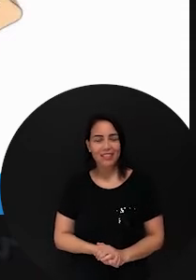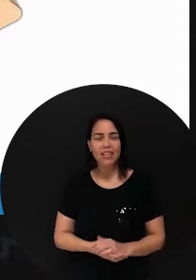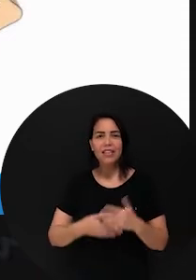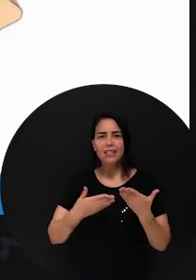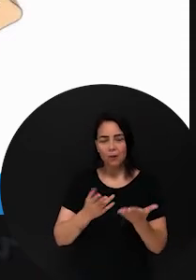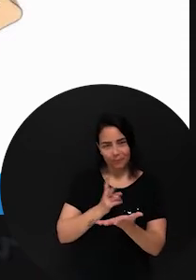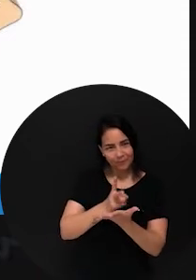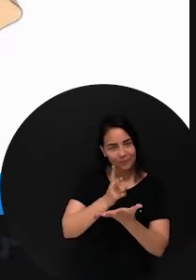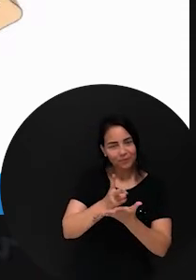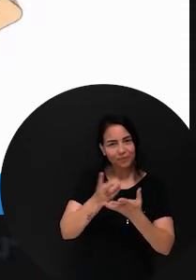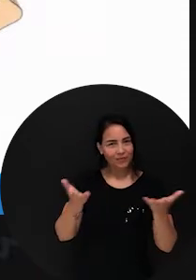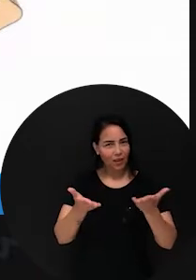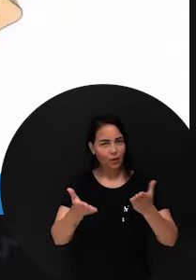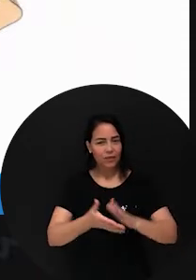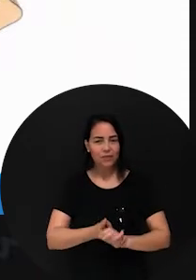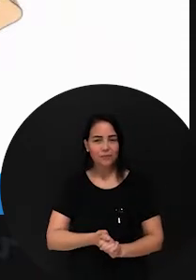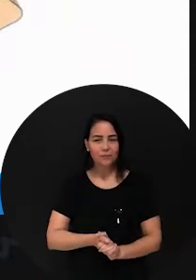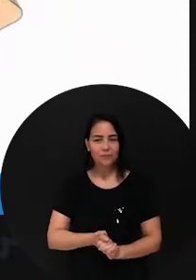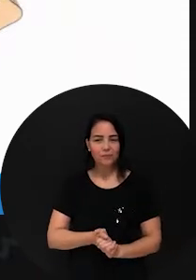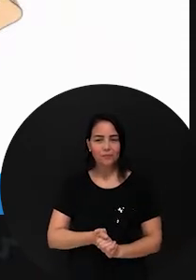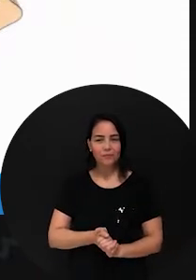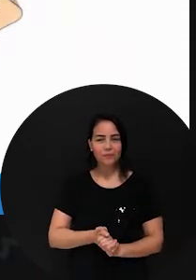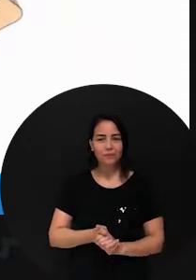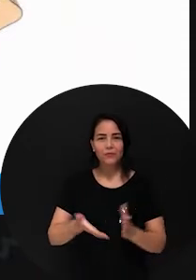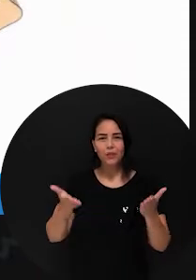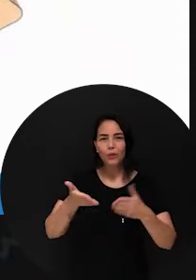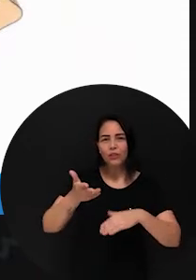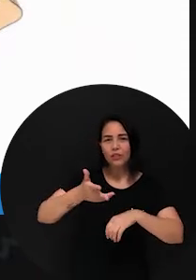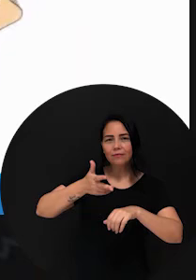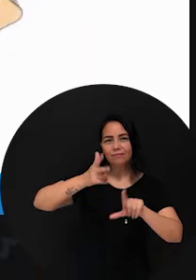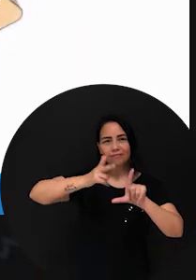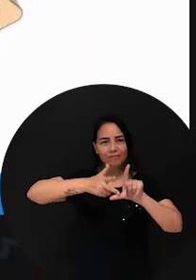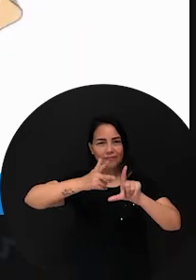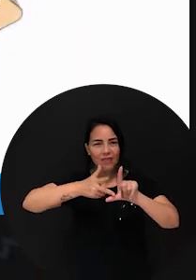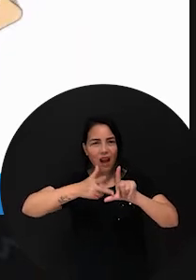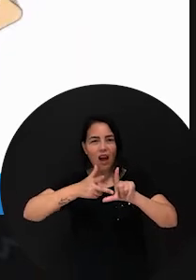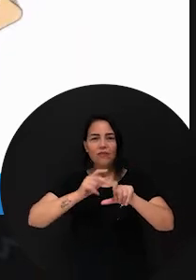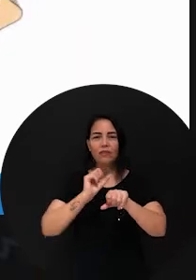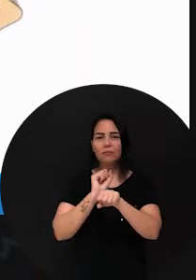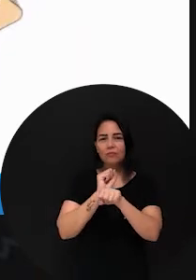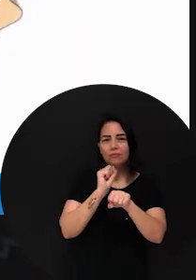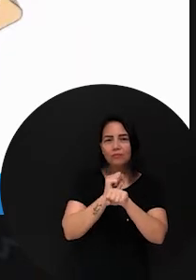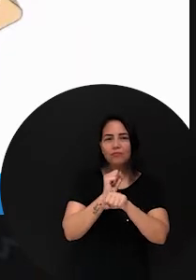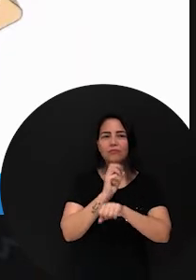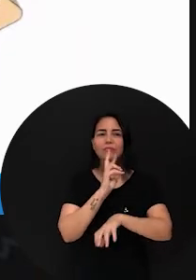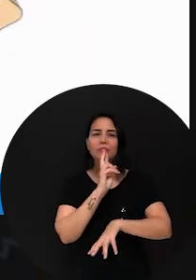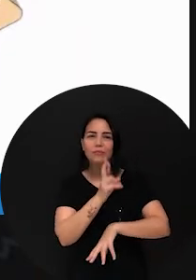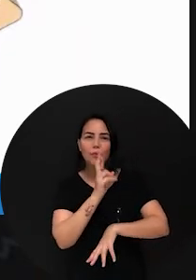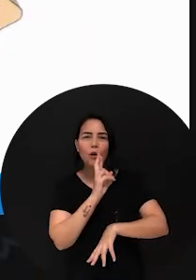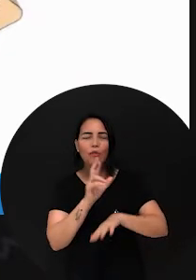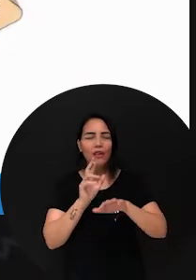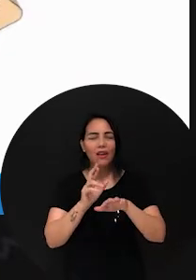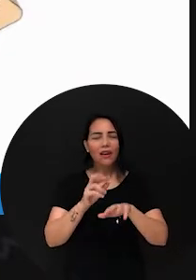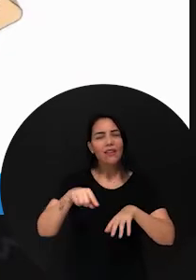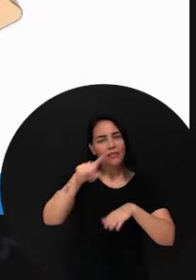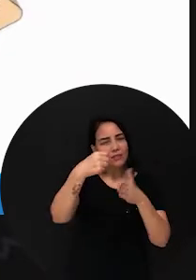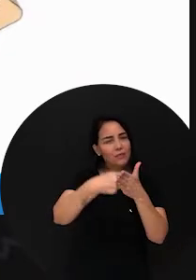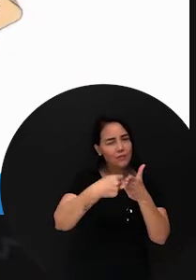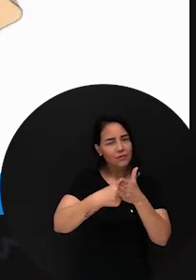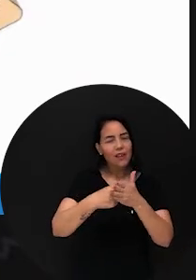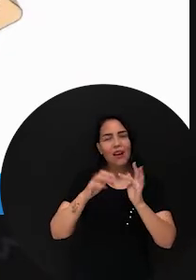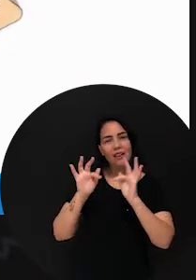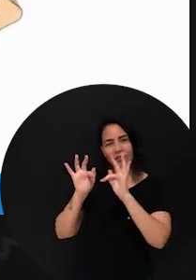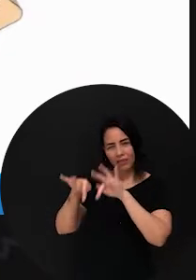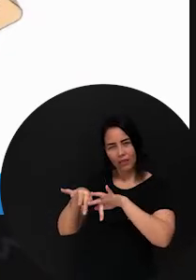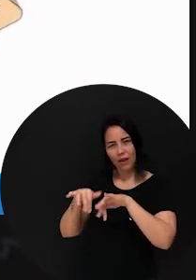Vamos seguindo aqui, pessoal, no final da nossa live vamos ter um tempinho aí para responder as perguntas, tá? Mas fiquem à vontade